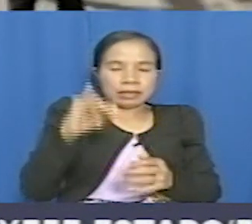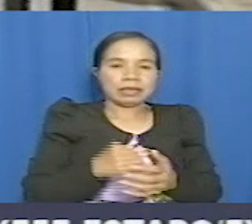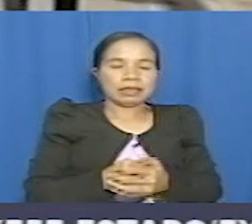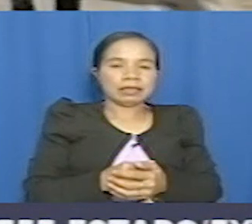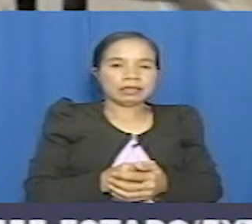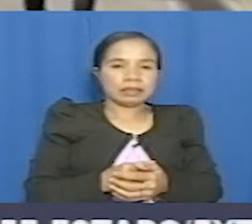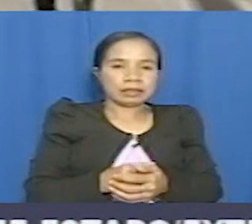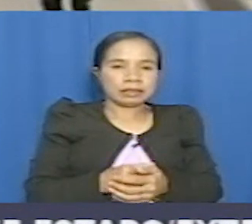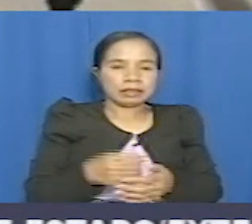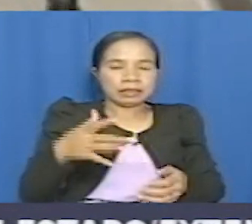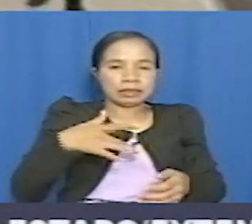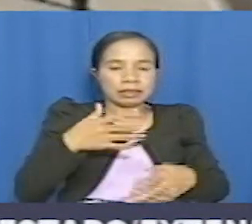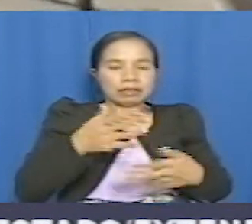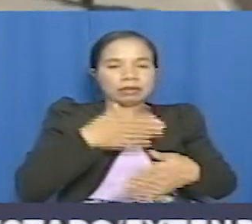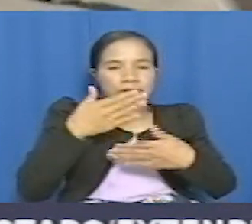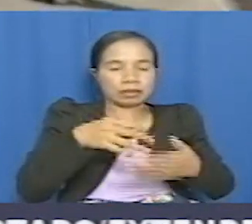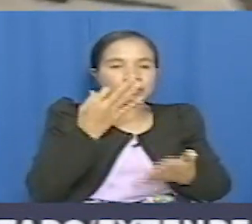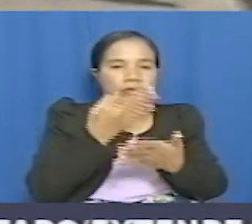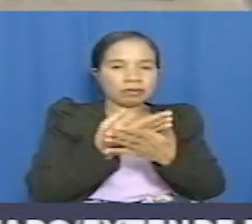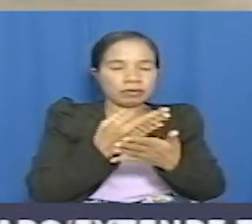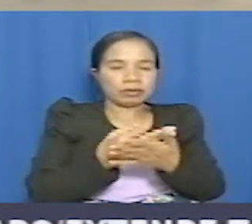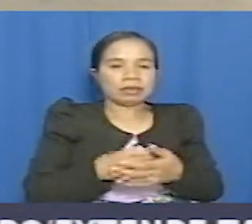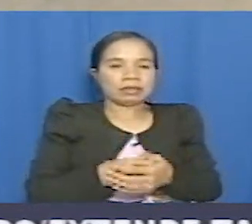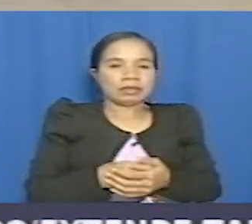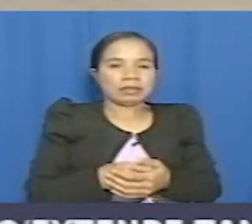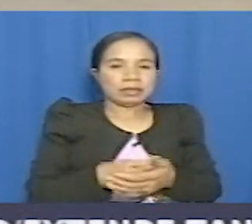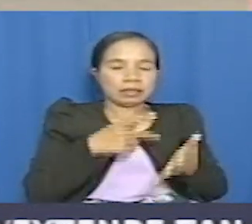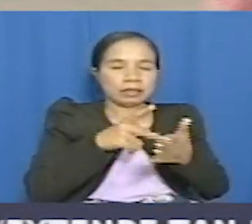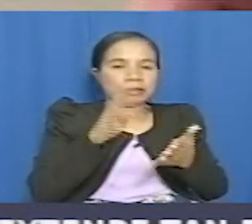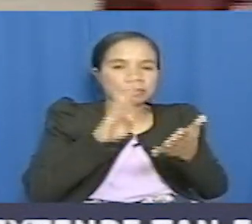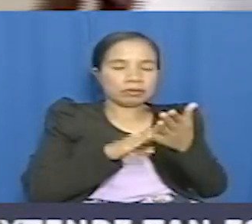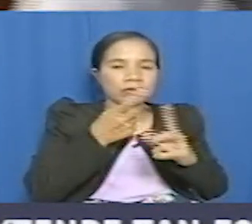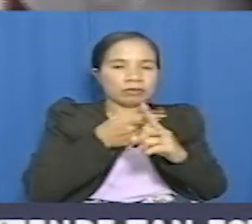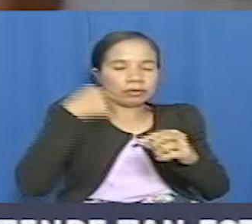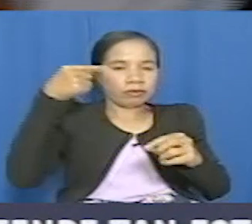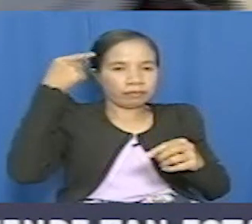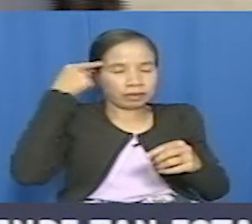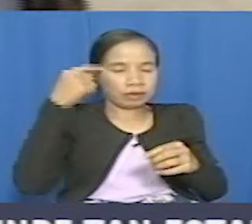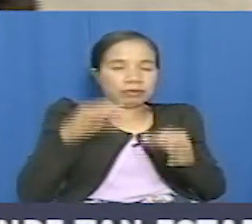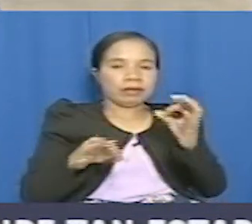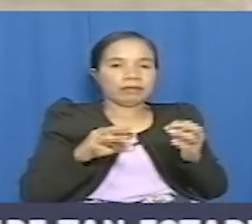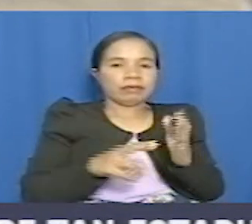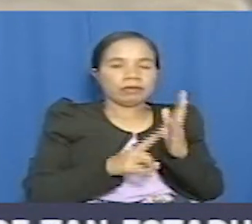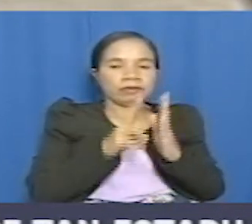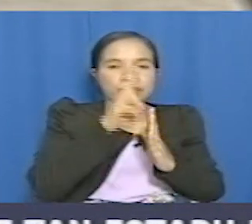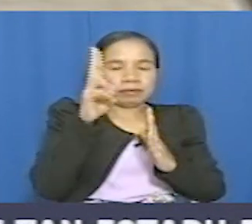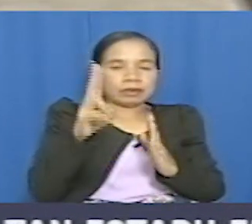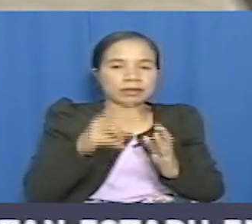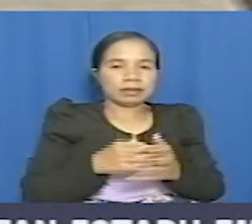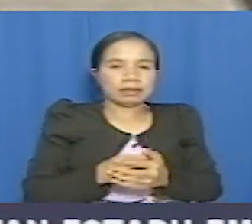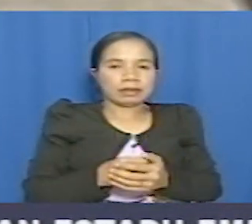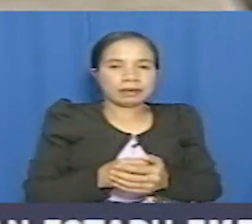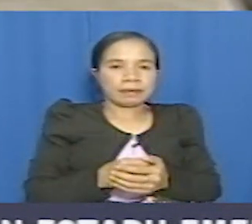Guterres, sente contente, subsídio propinas Rússia Governo, via Universidade. O montante de